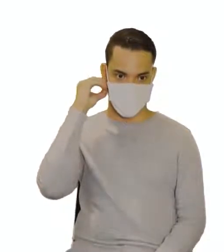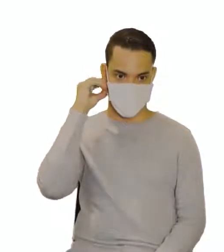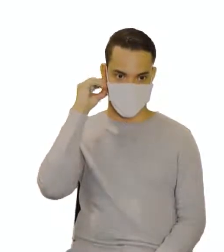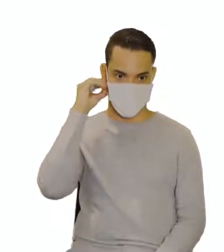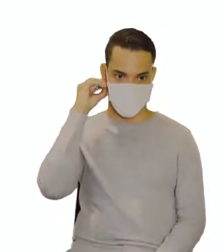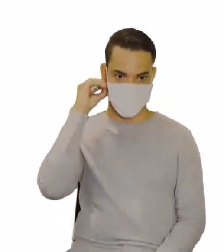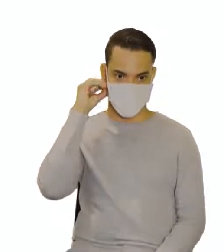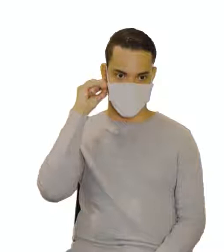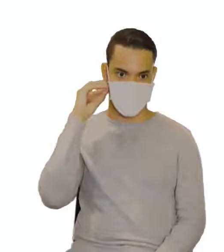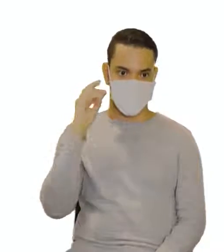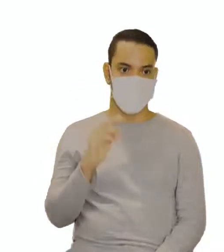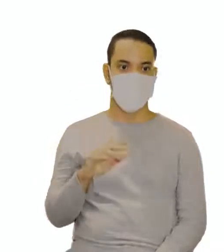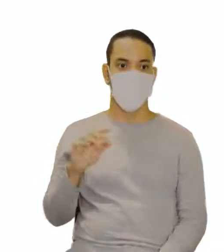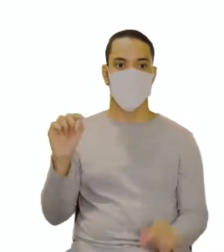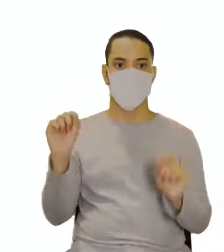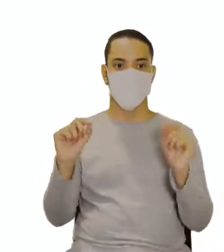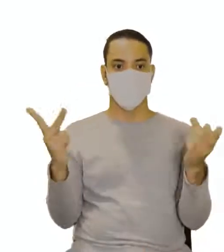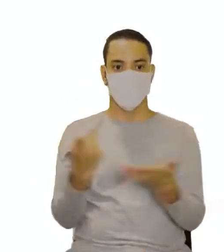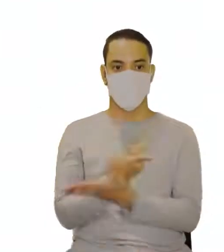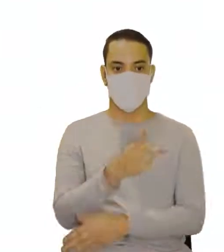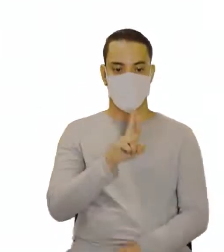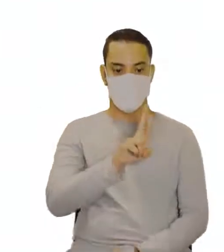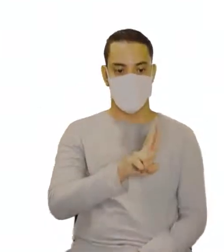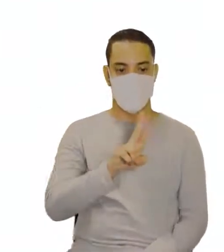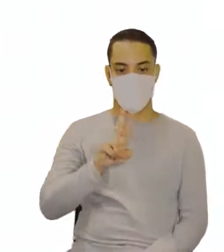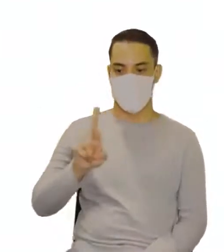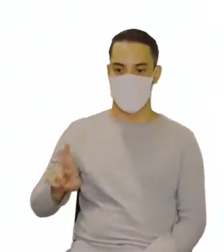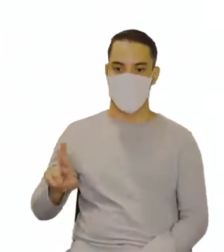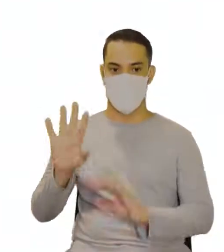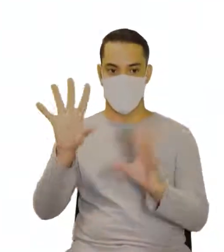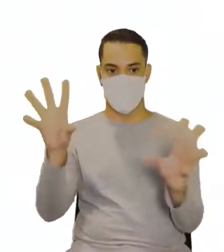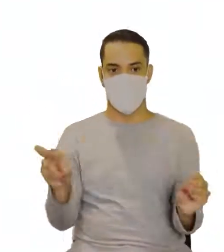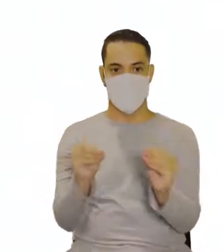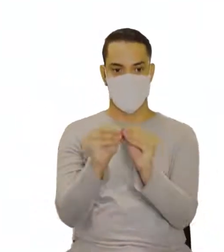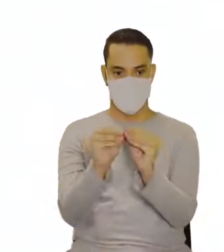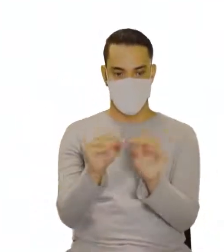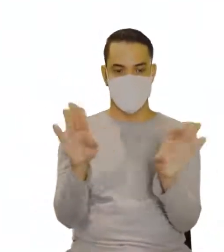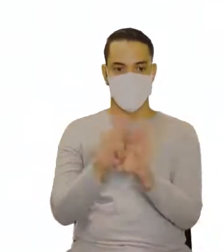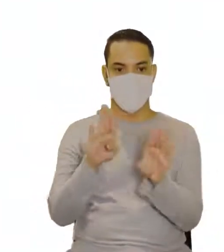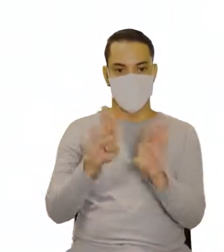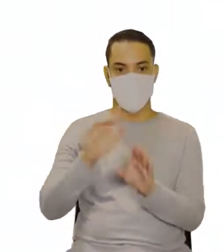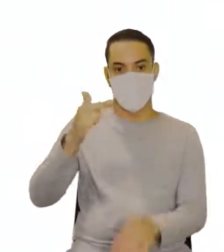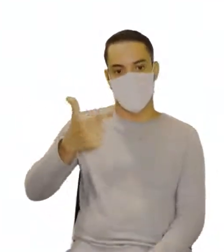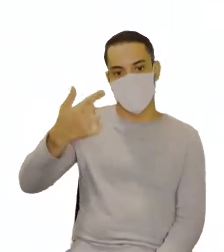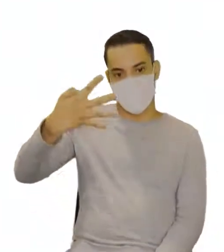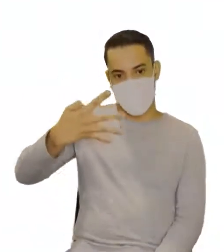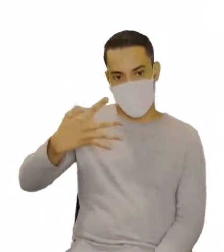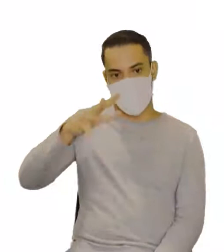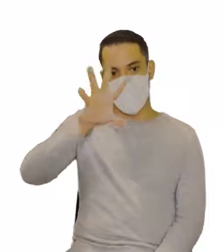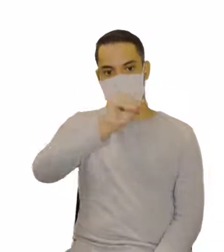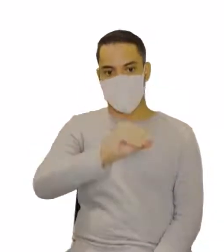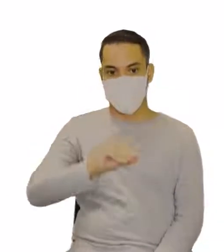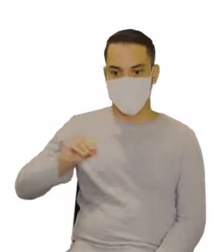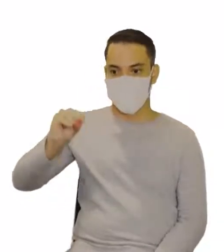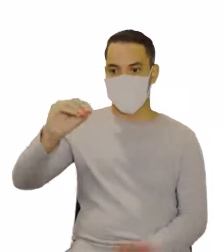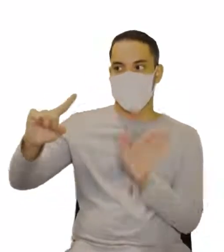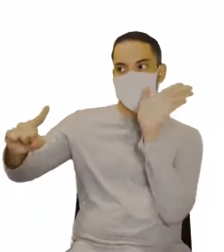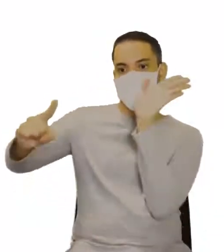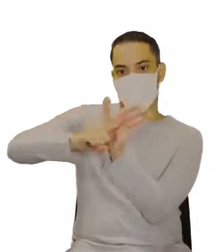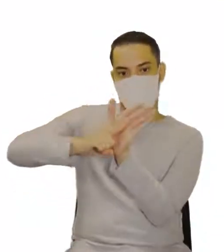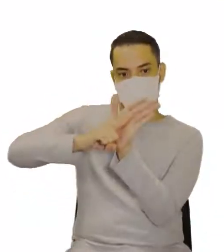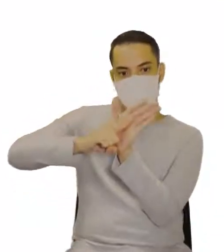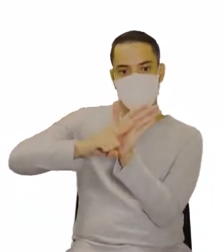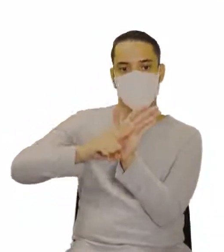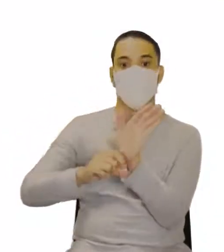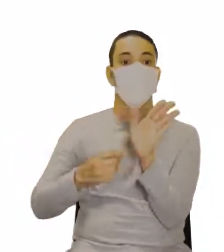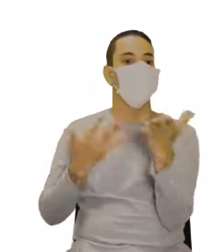passar esse 10 para o outro lado, subtraindo. E vou passar esse 24 para cá, subtraindo.